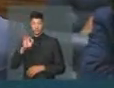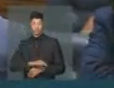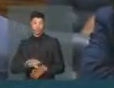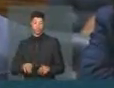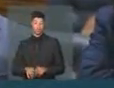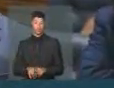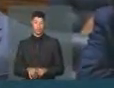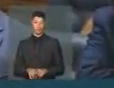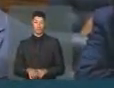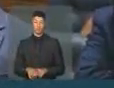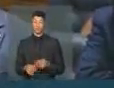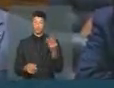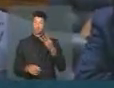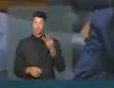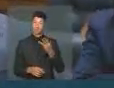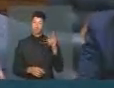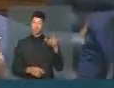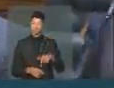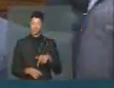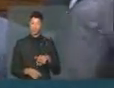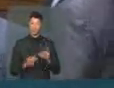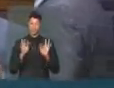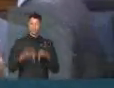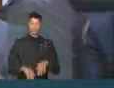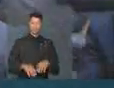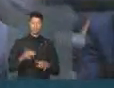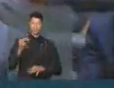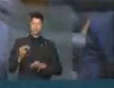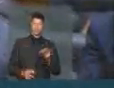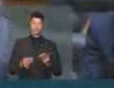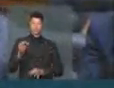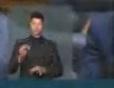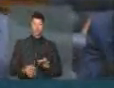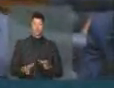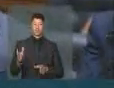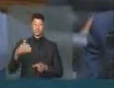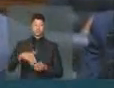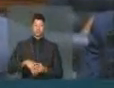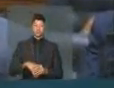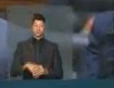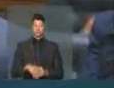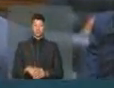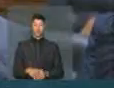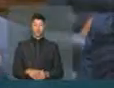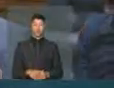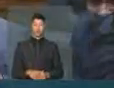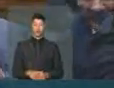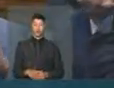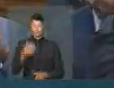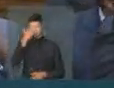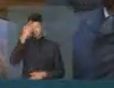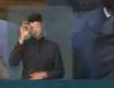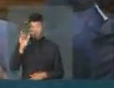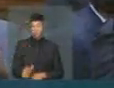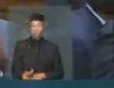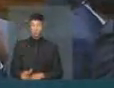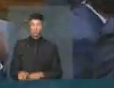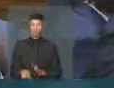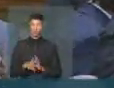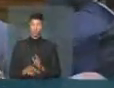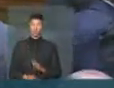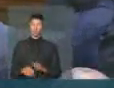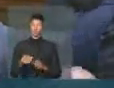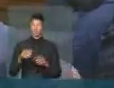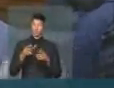E a terceira é o fim da judicialização das eleições. Ou seja, o candidato majoritário que